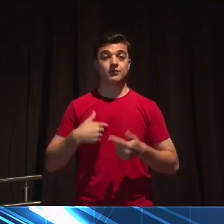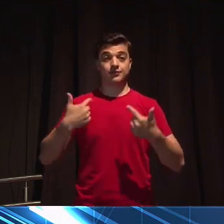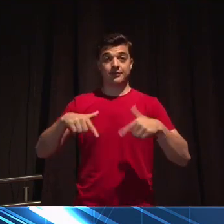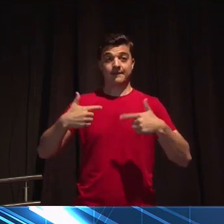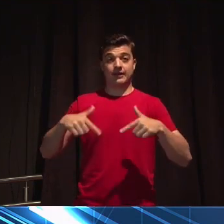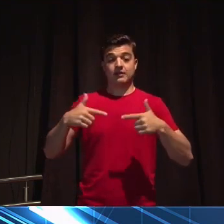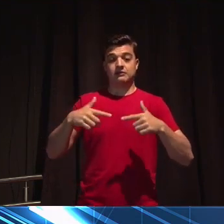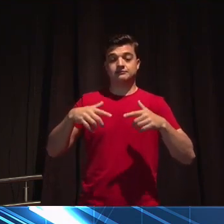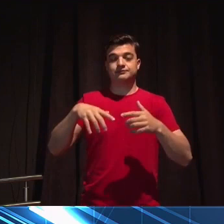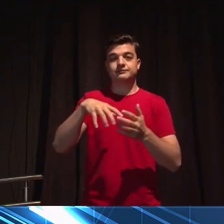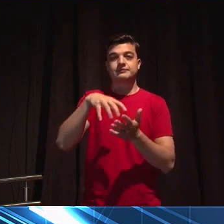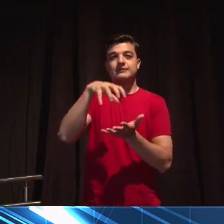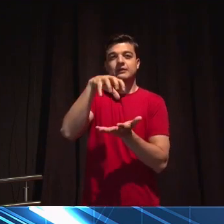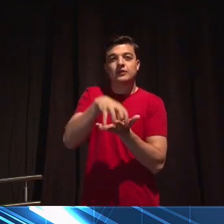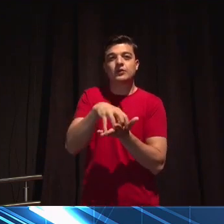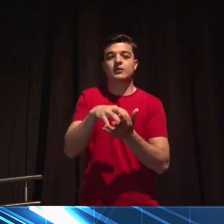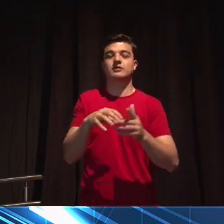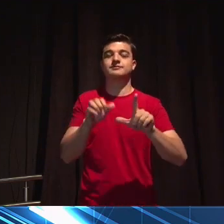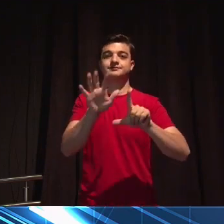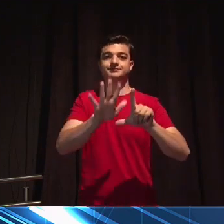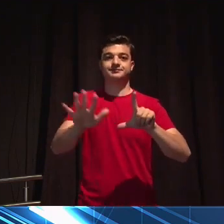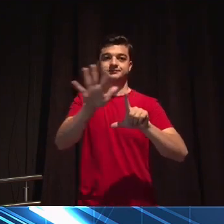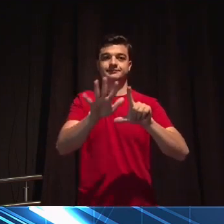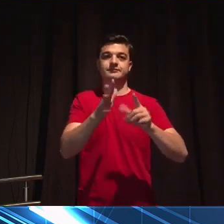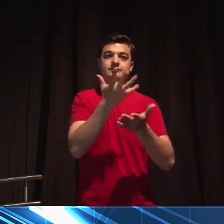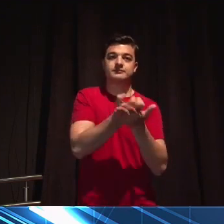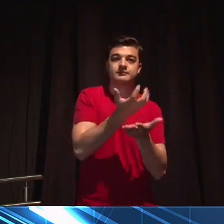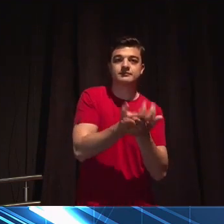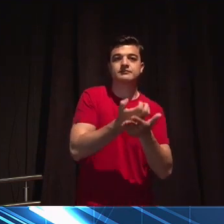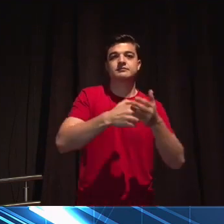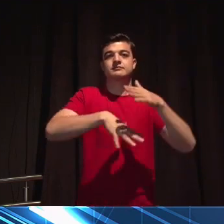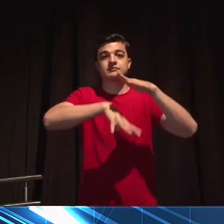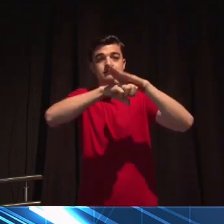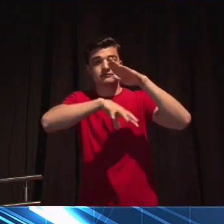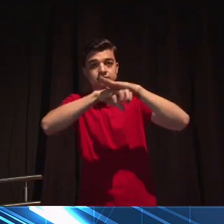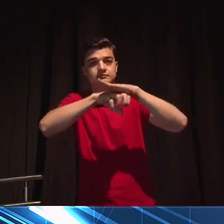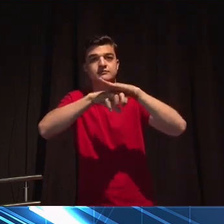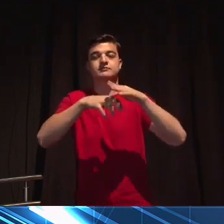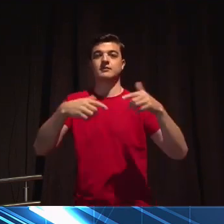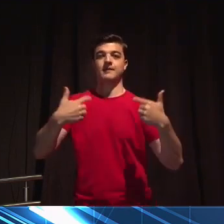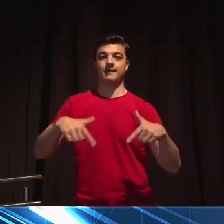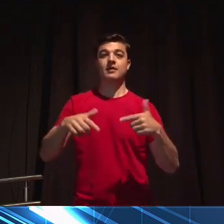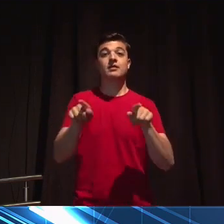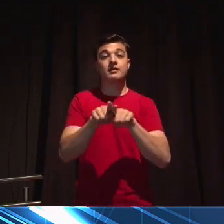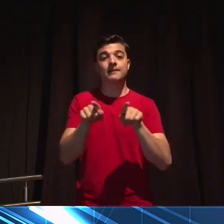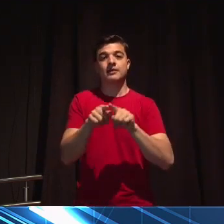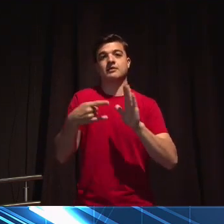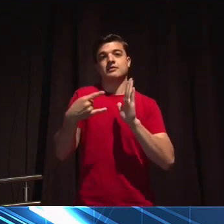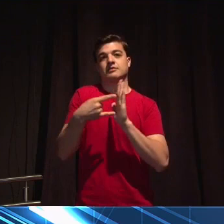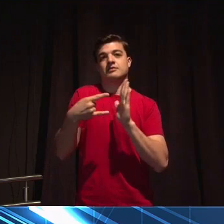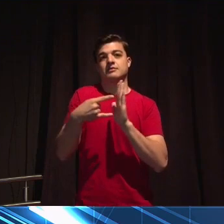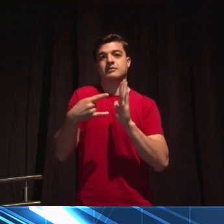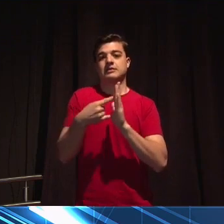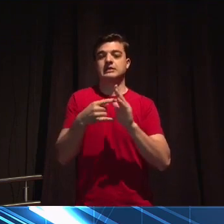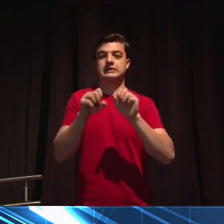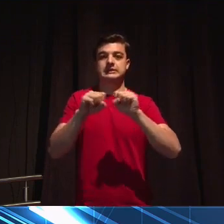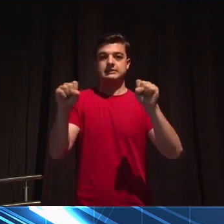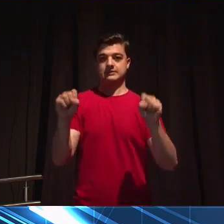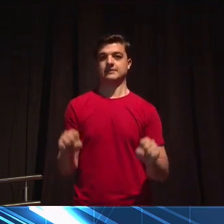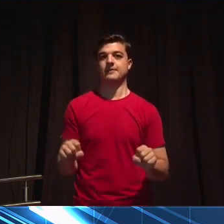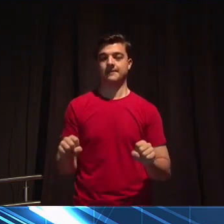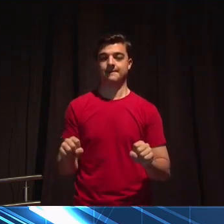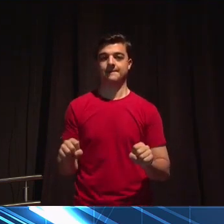plataforma mesmo. Trabalhei no time de mídia, que é o upload, download, esse tipo de coisa. E por último eu estava no time de developer ecosystem, que eu vou falar um pouco